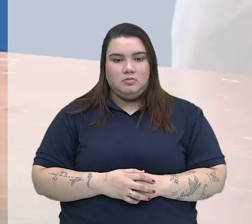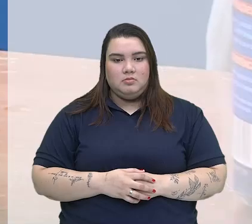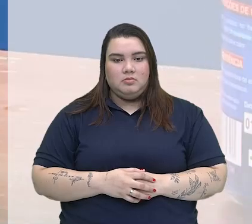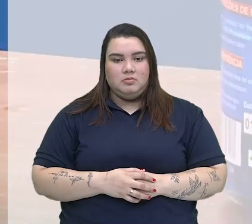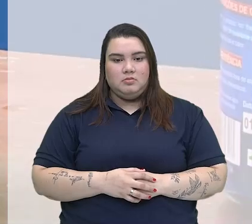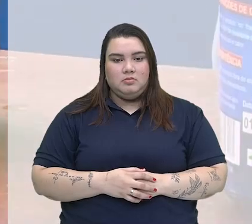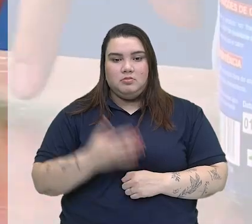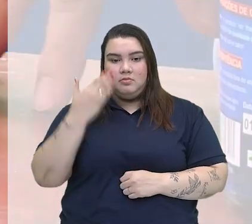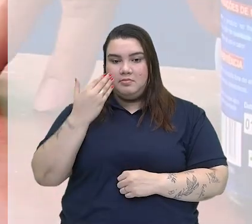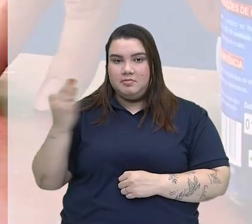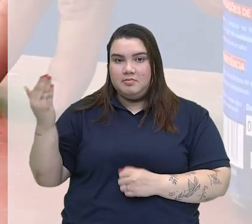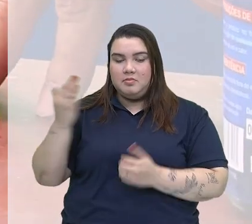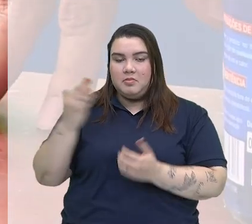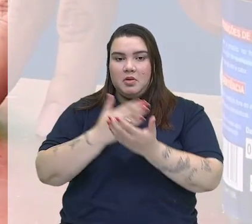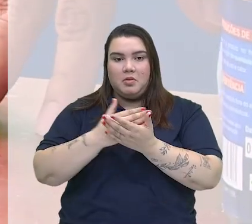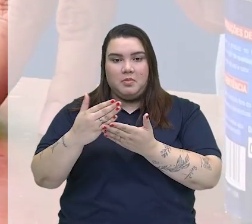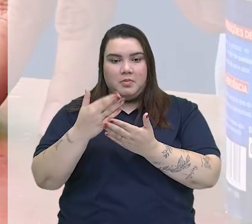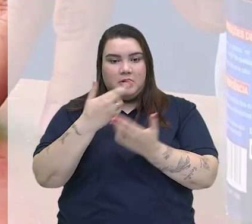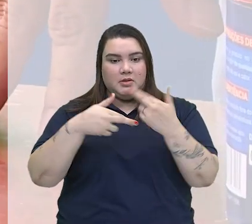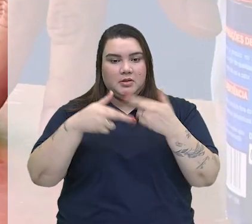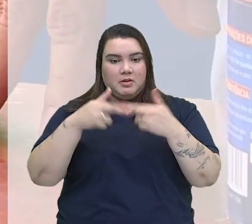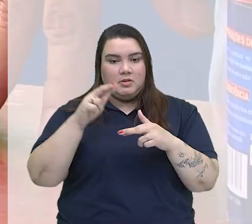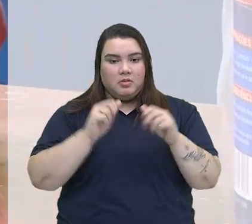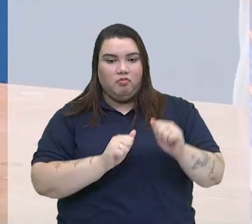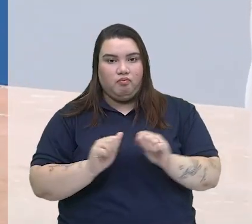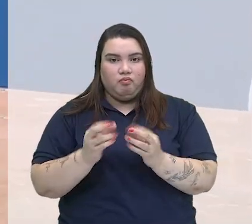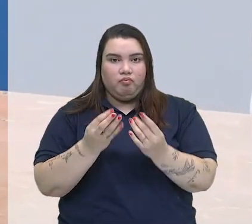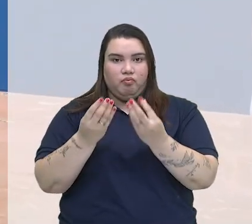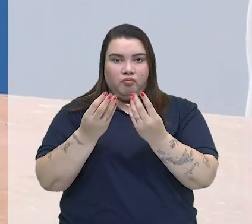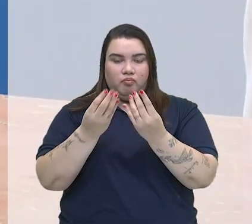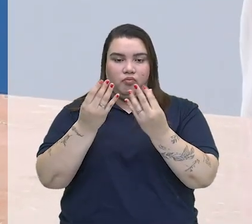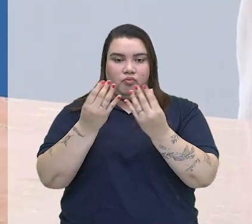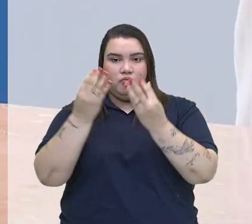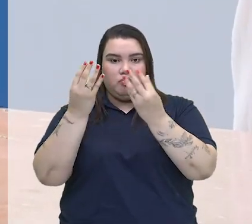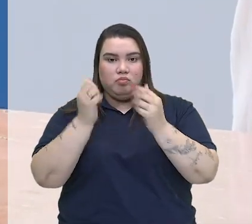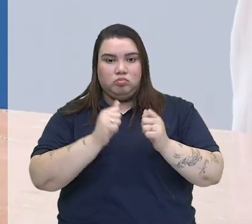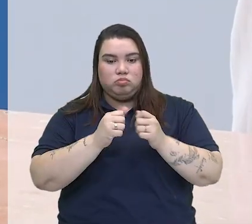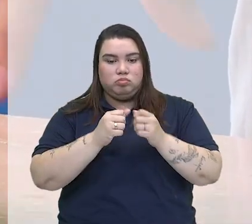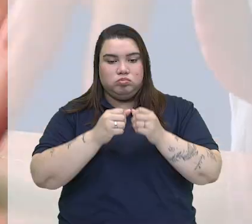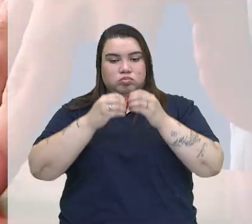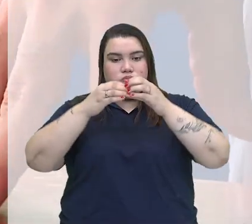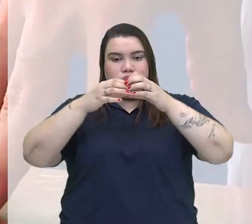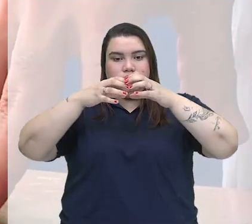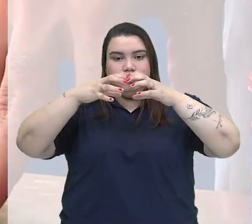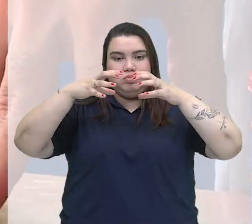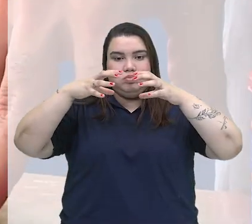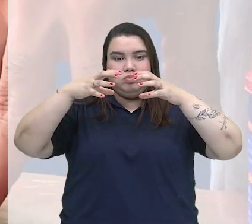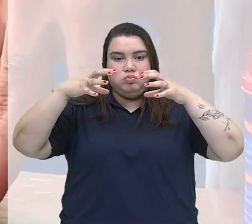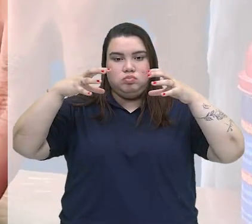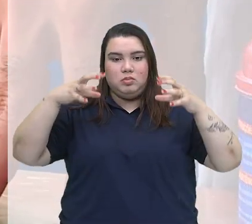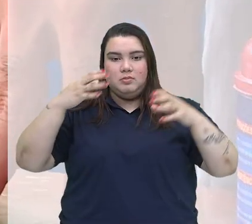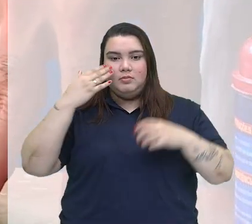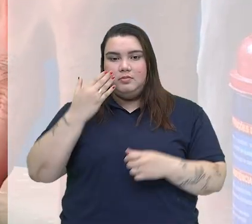Notem que a reação já começou a acontecer, o balão começou a encher.